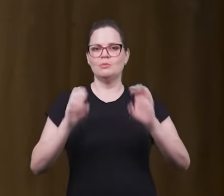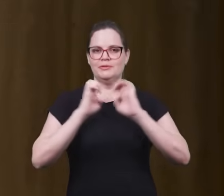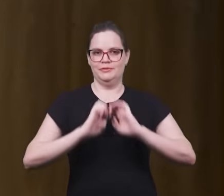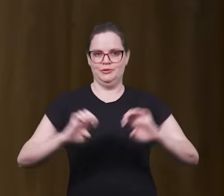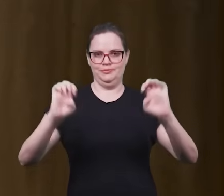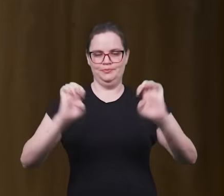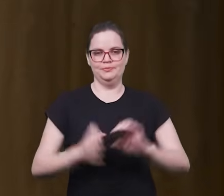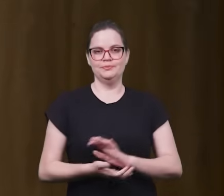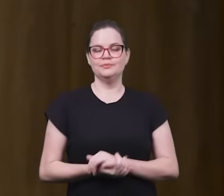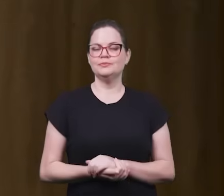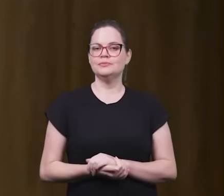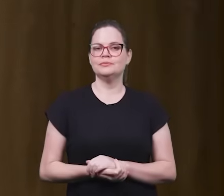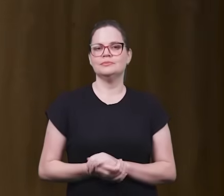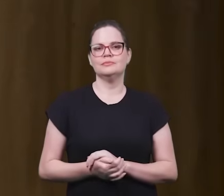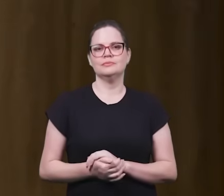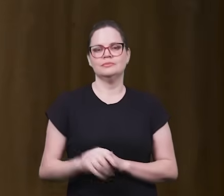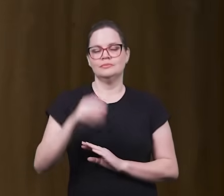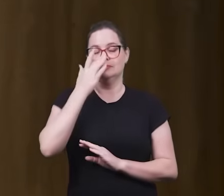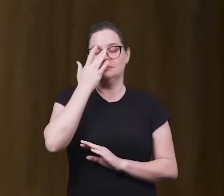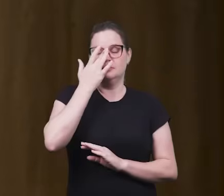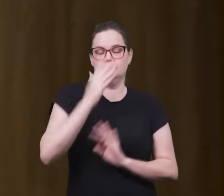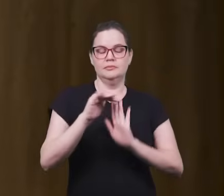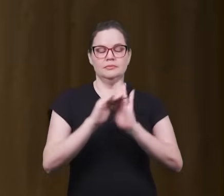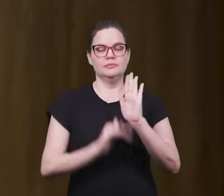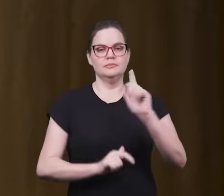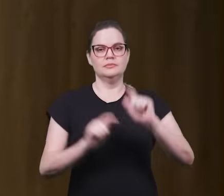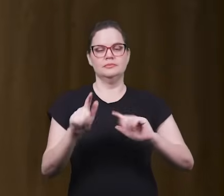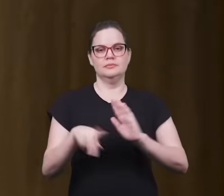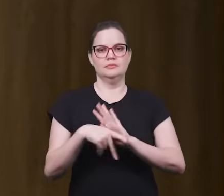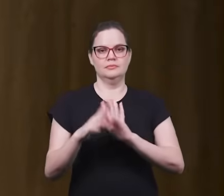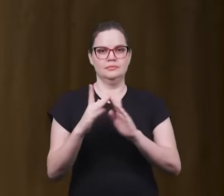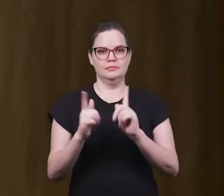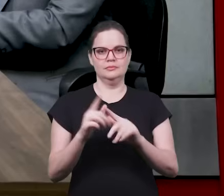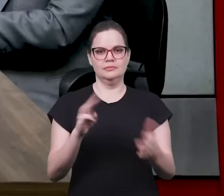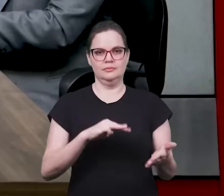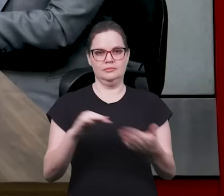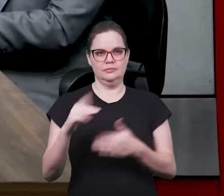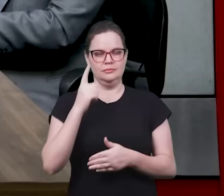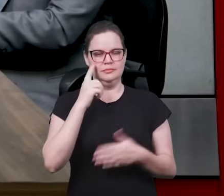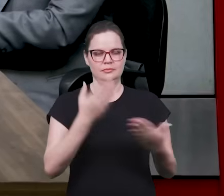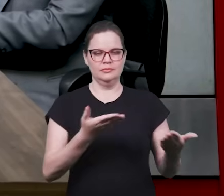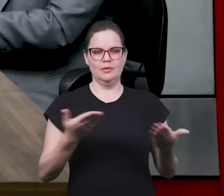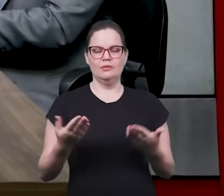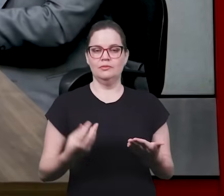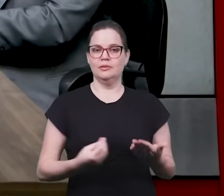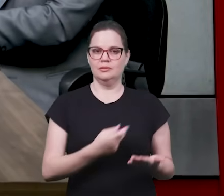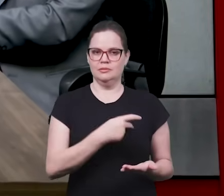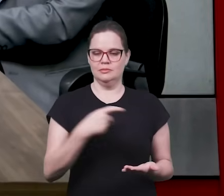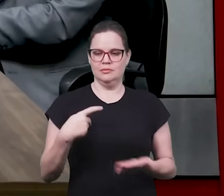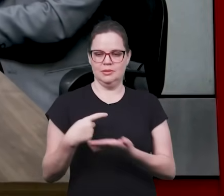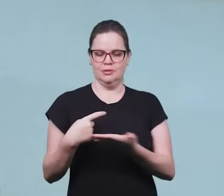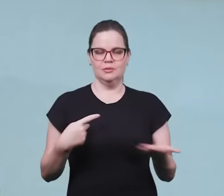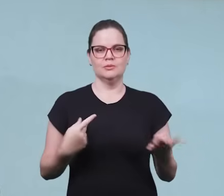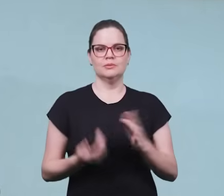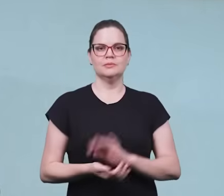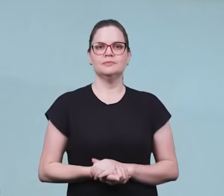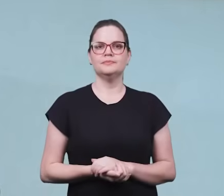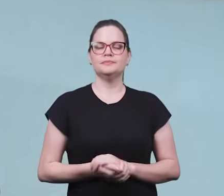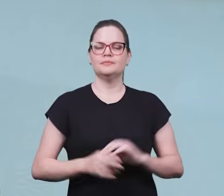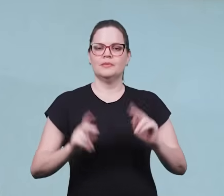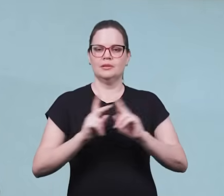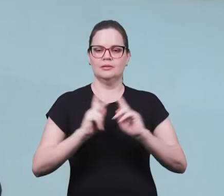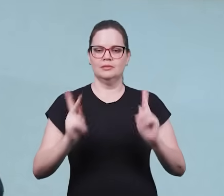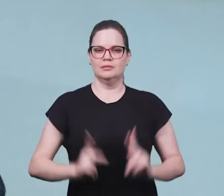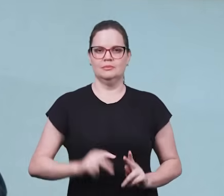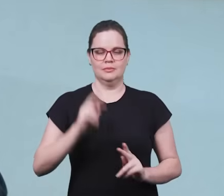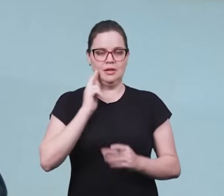uma programação da Igreja Cristã Maranata. Saudamos aqui os pastores à mesa, pastor Marcos, Roberto. Paz do Senhor, pastor